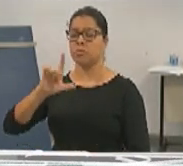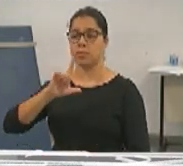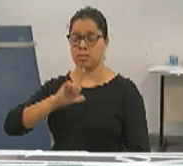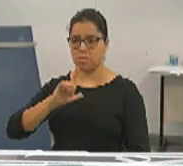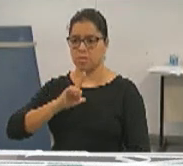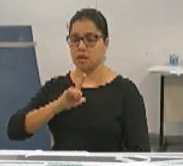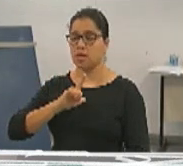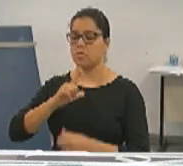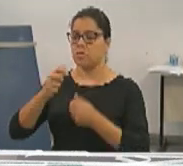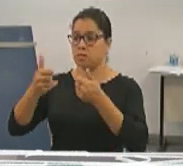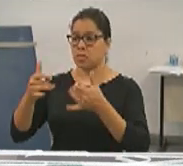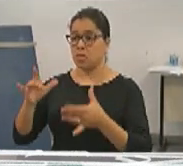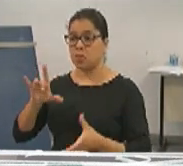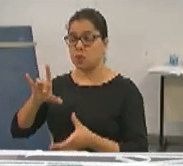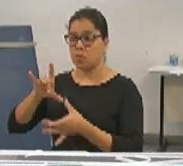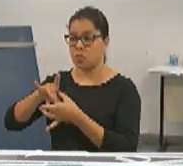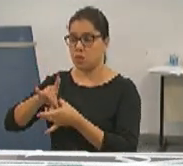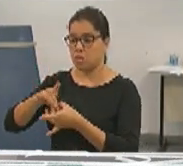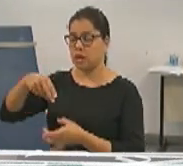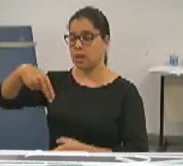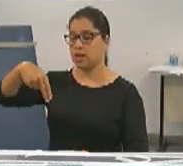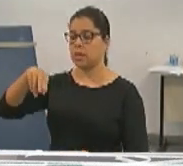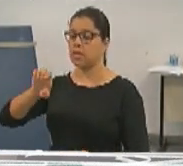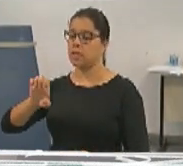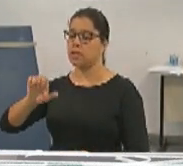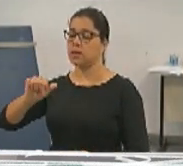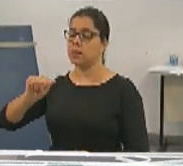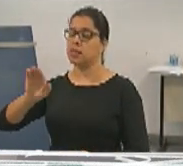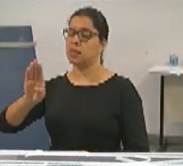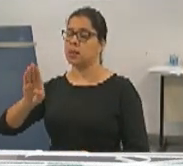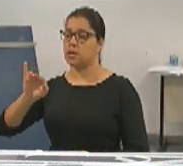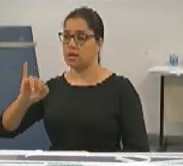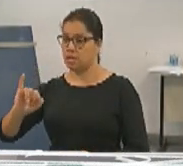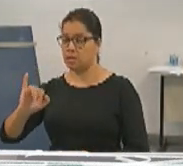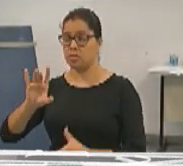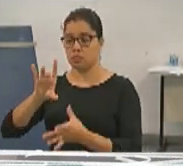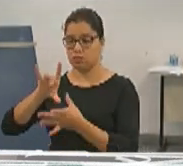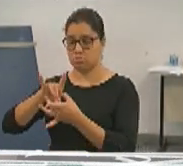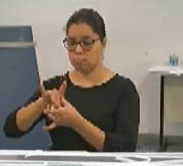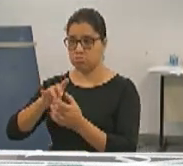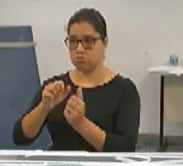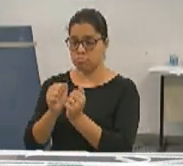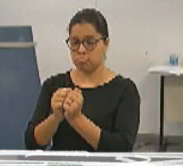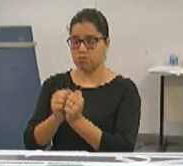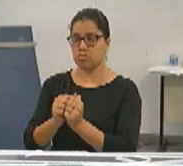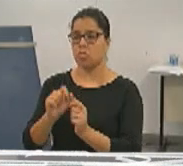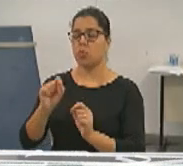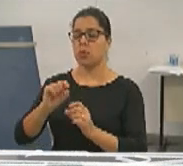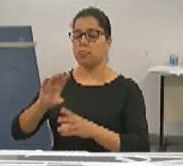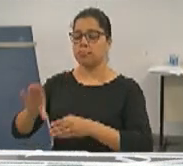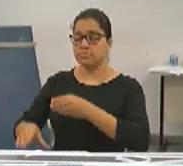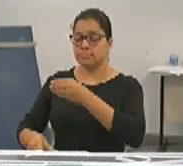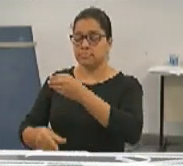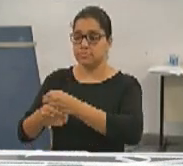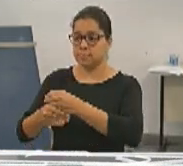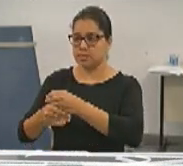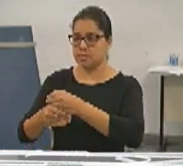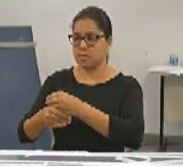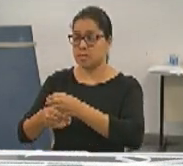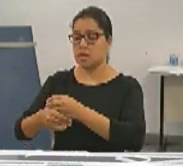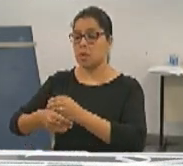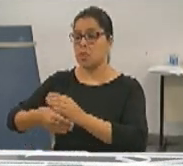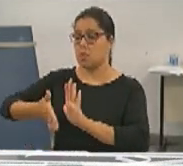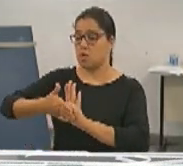conjunto com o NEAB, o Núcleo de Estudos Afro-Brasileiros, né, no sentido de implementar uma banca de pretos e